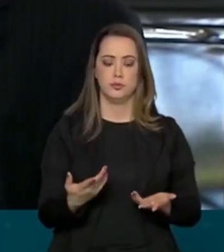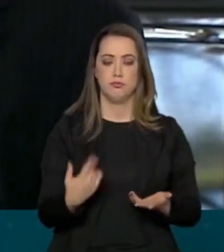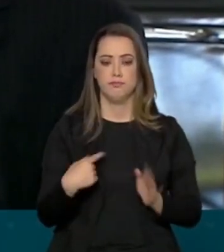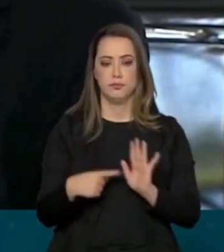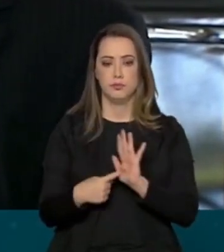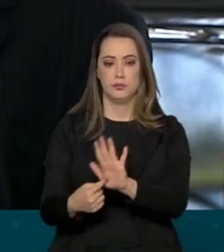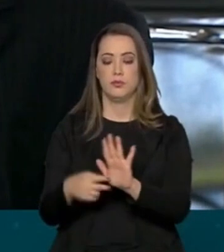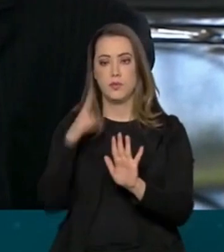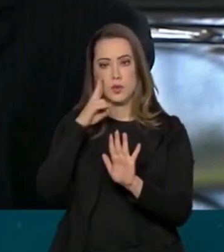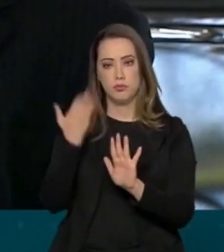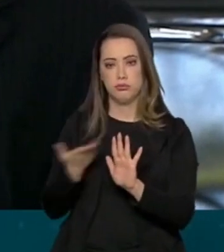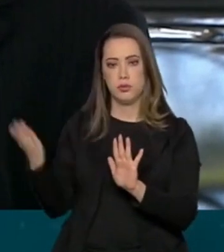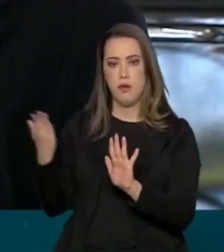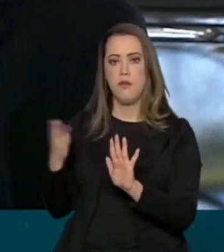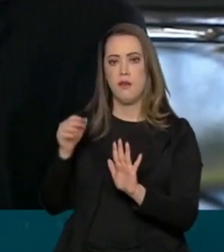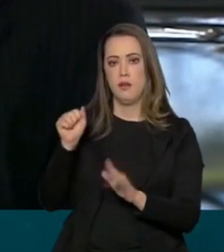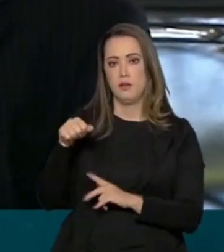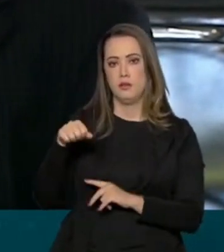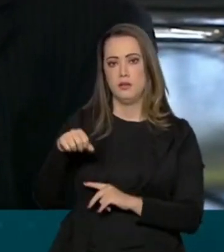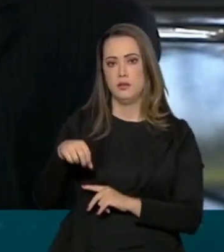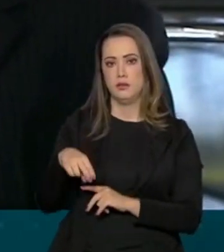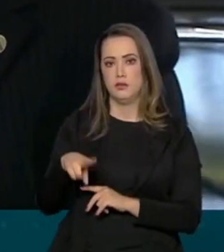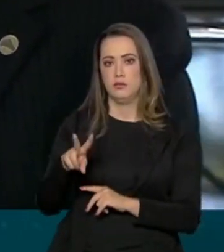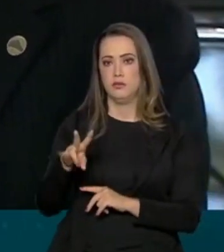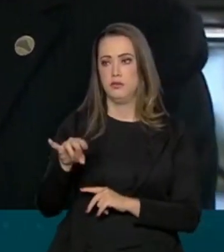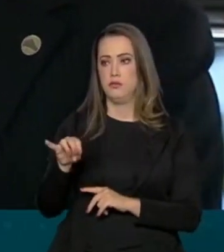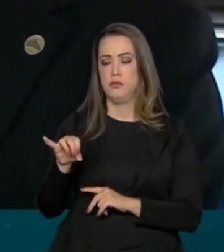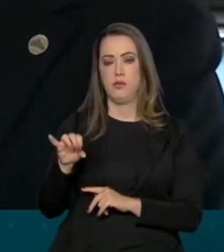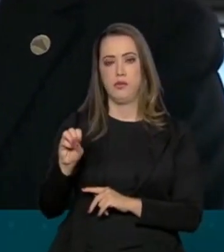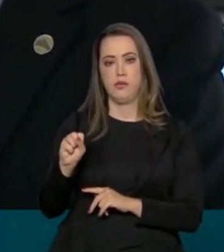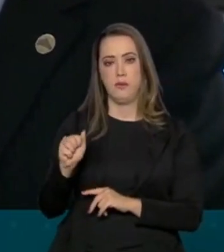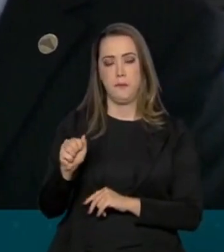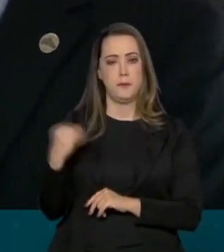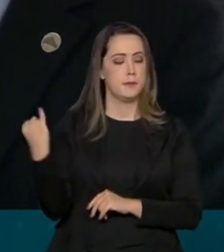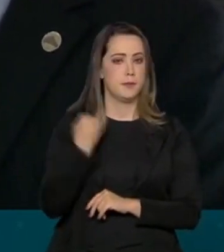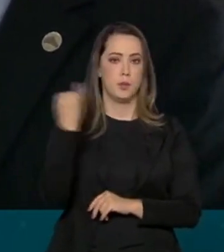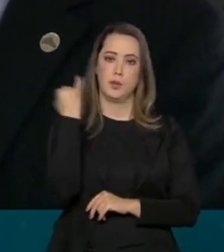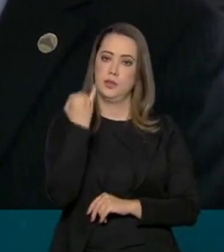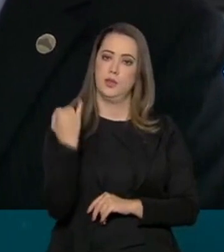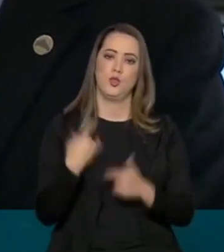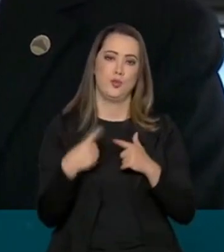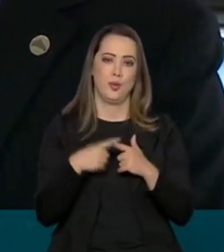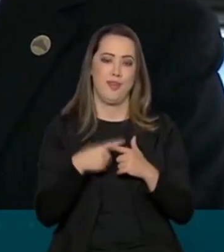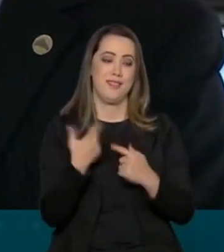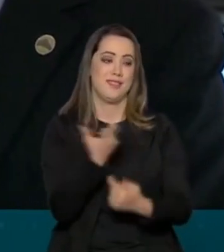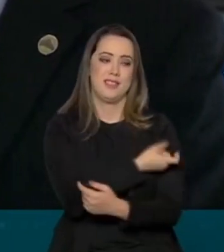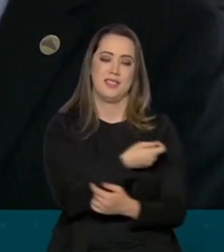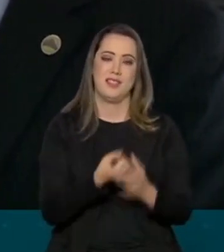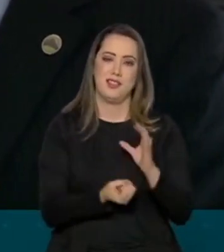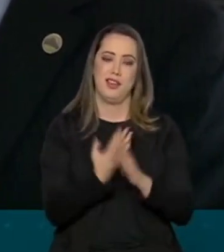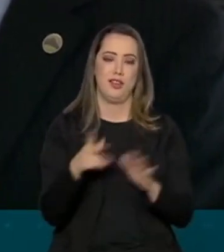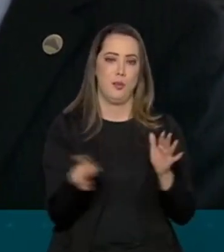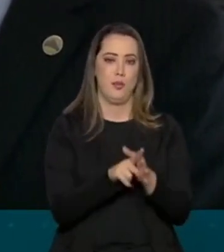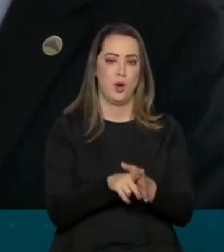aqui, né? Feito na Anvisa por essa vacina, extremamente importante, né? por essa tecnologia de